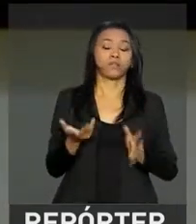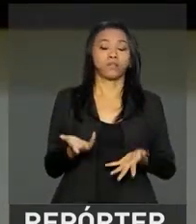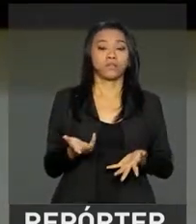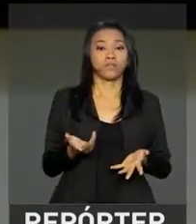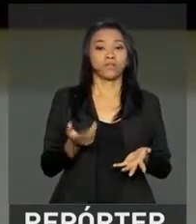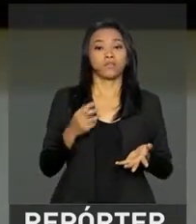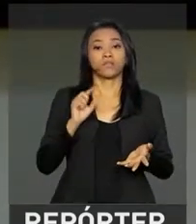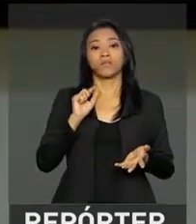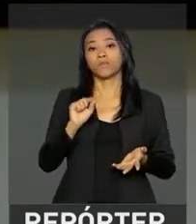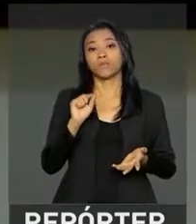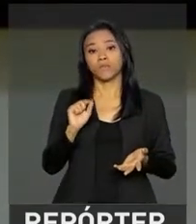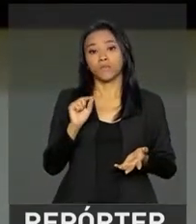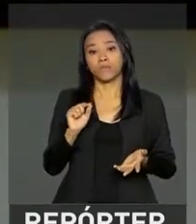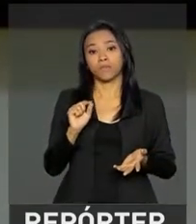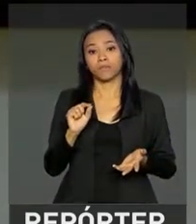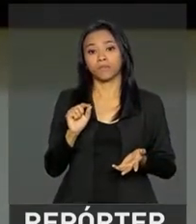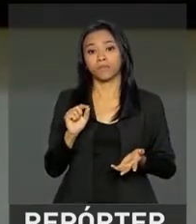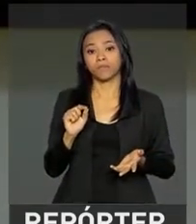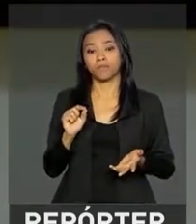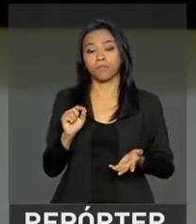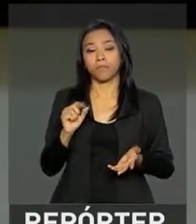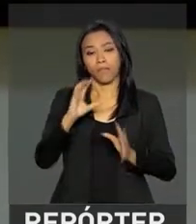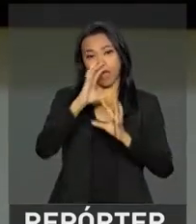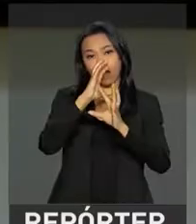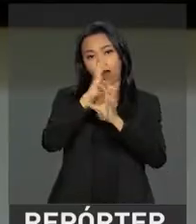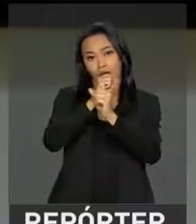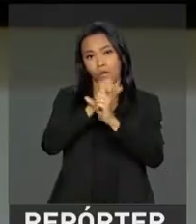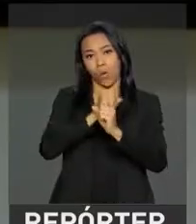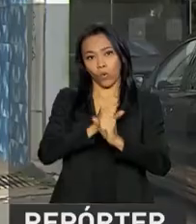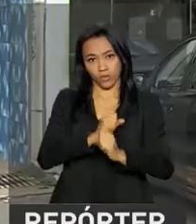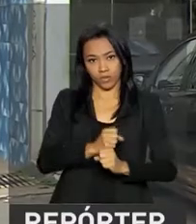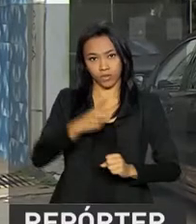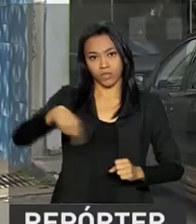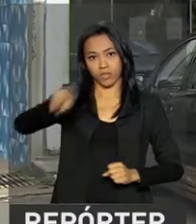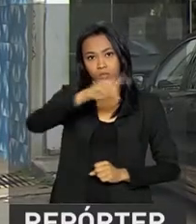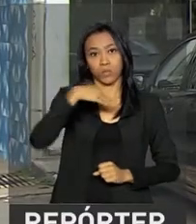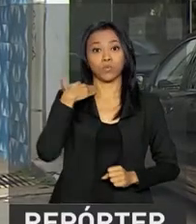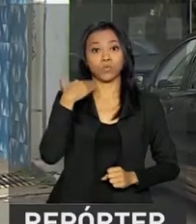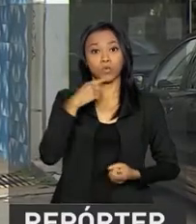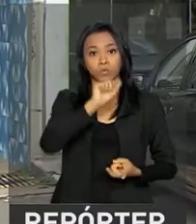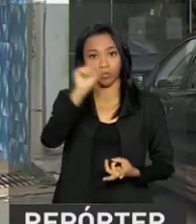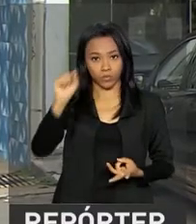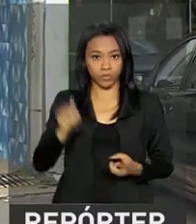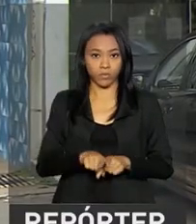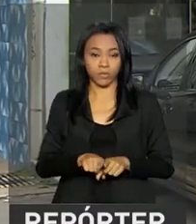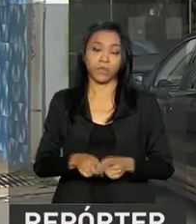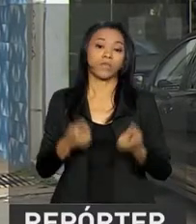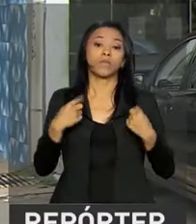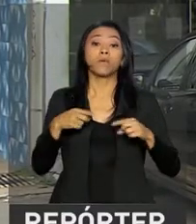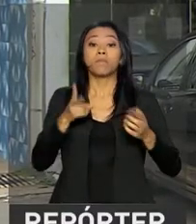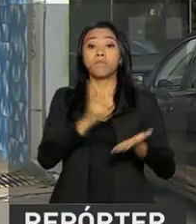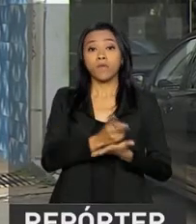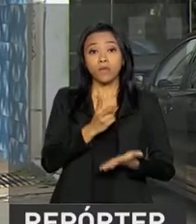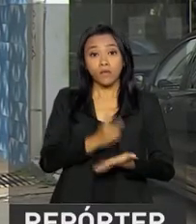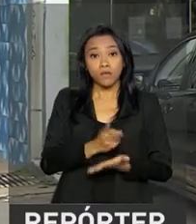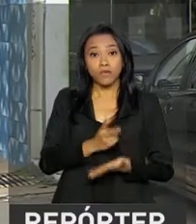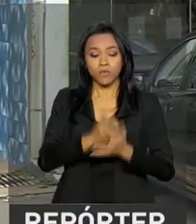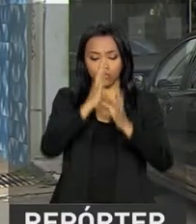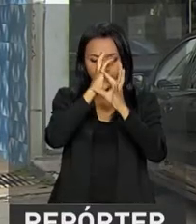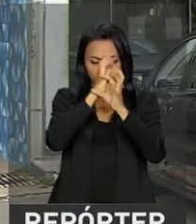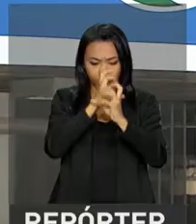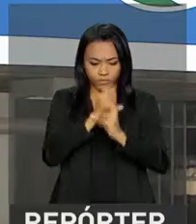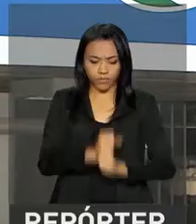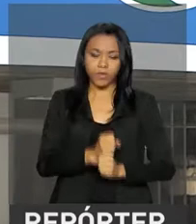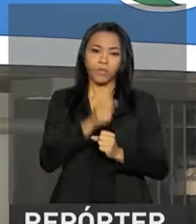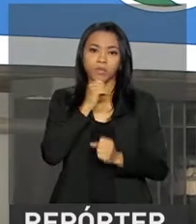integridade no que se refere à contabilização dos dados. Mesmo com o resultado, os gastos obrigatórios do orçamento,